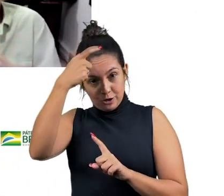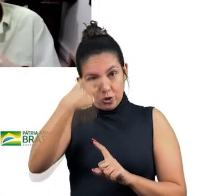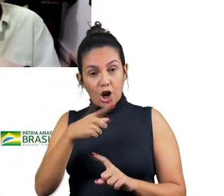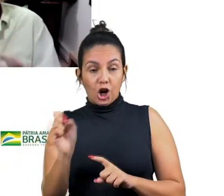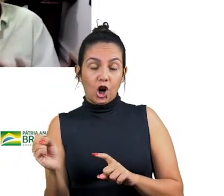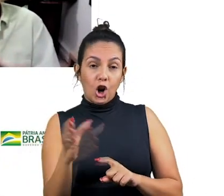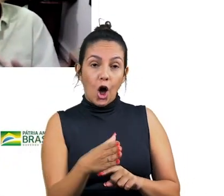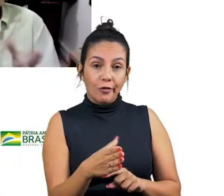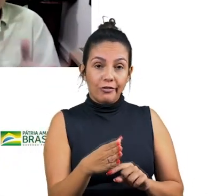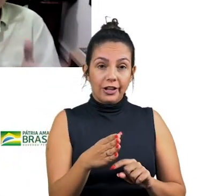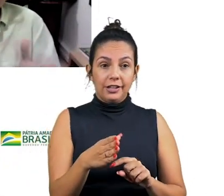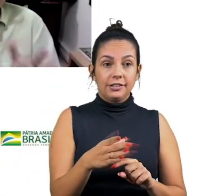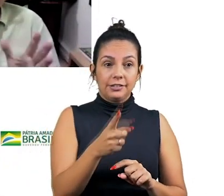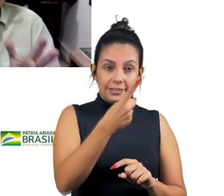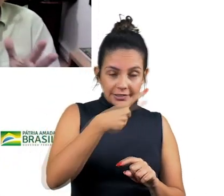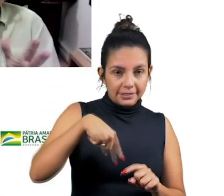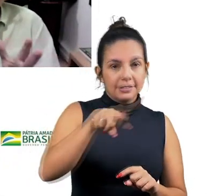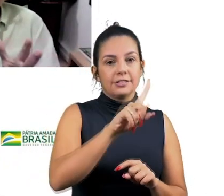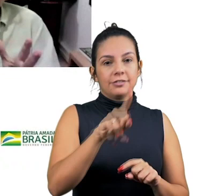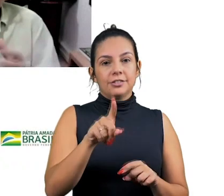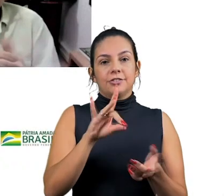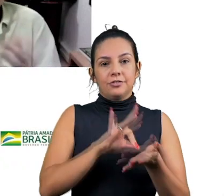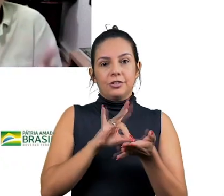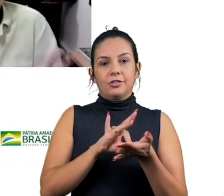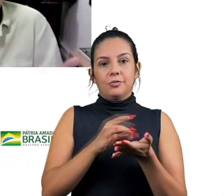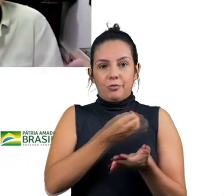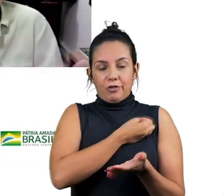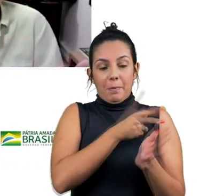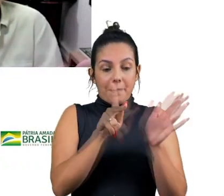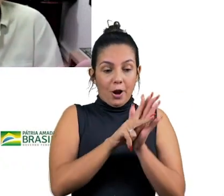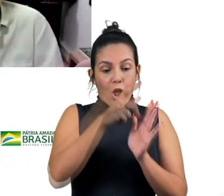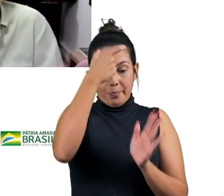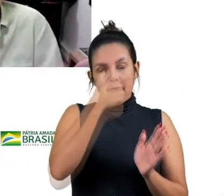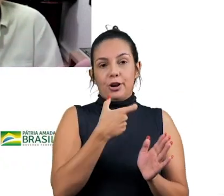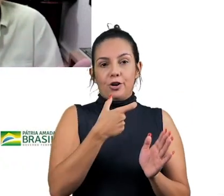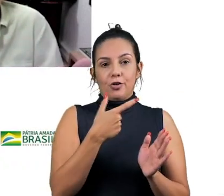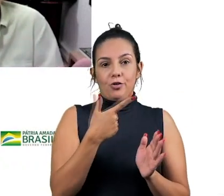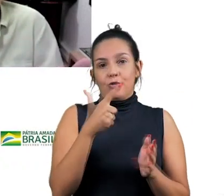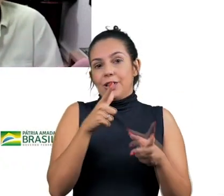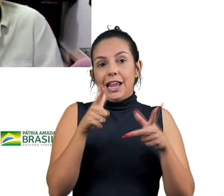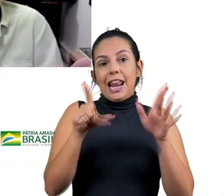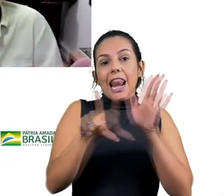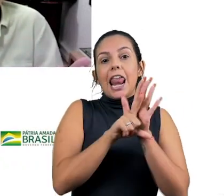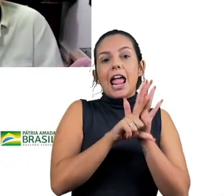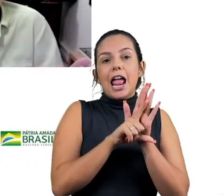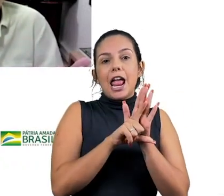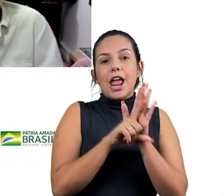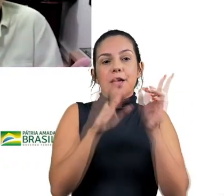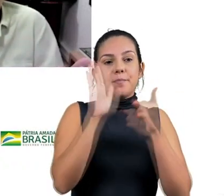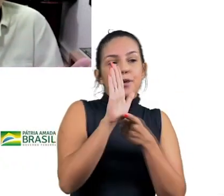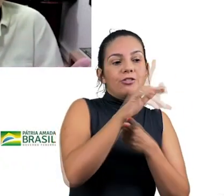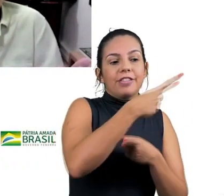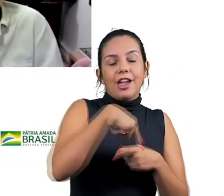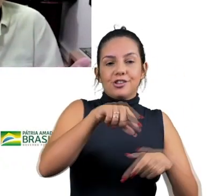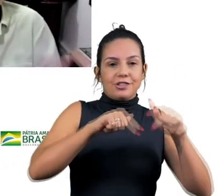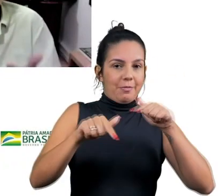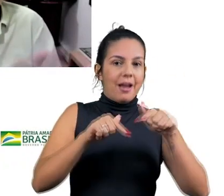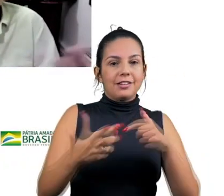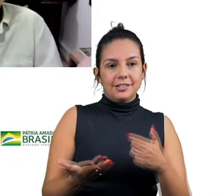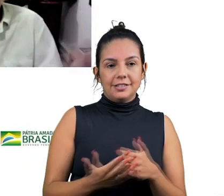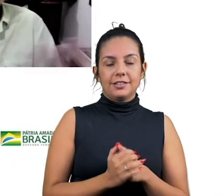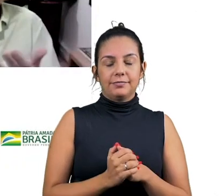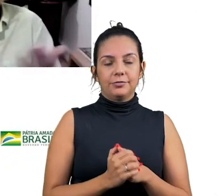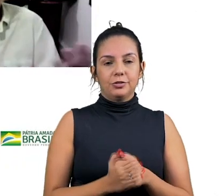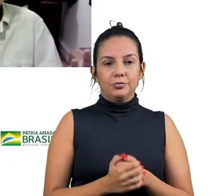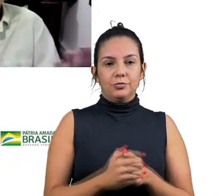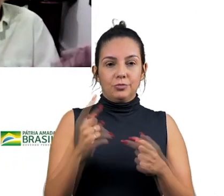no mercado, esse realmente pode viver por conta própria. Não tem lei trabalhista que proteja esse tipo de pessoa.